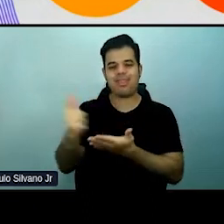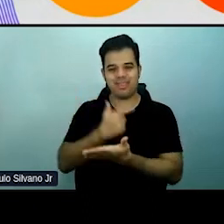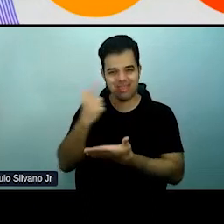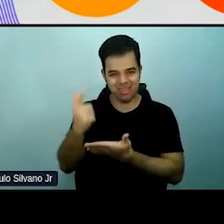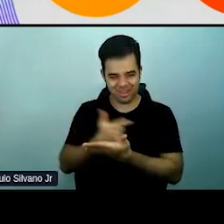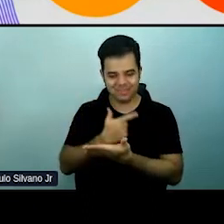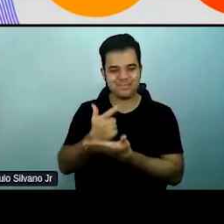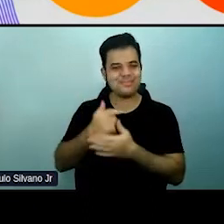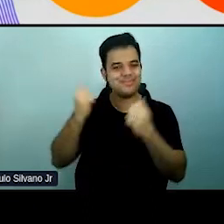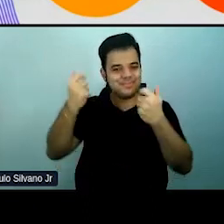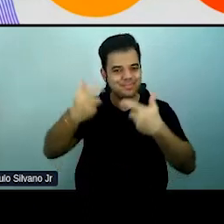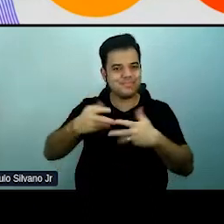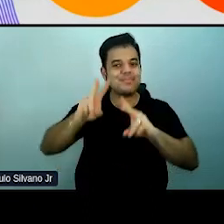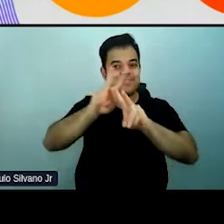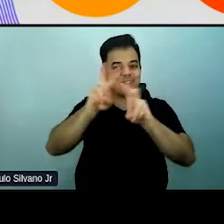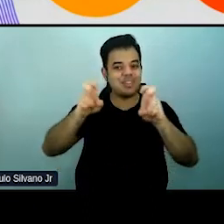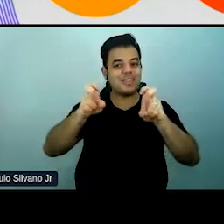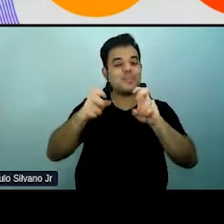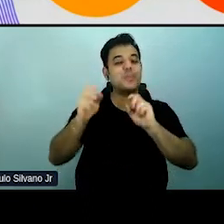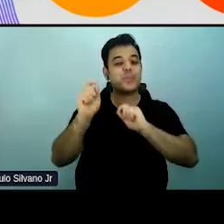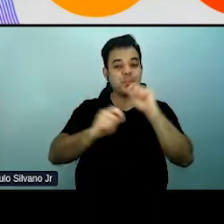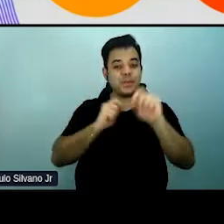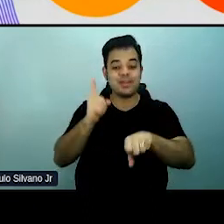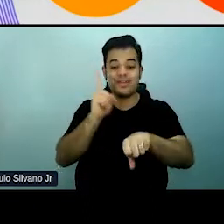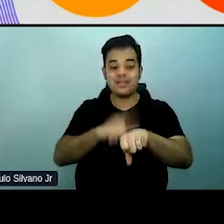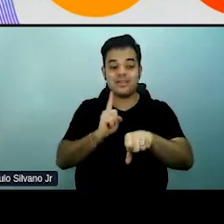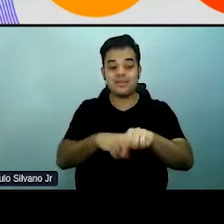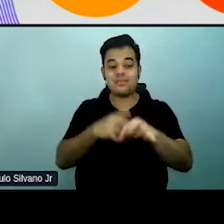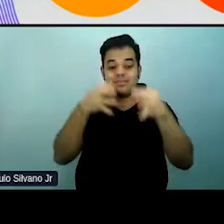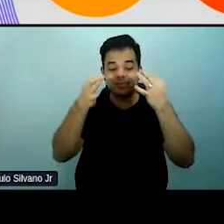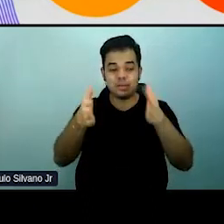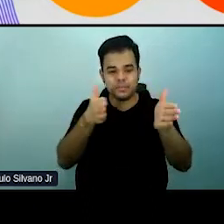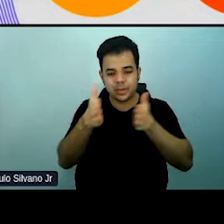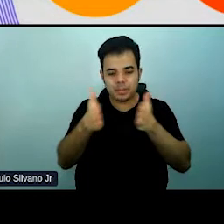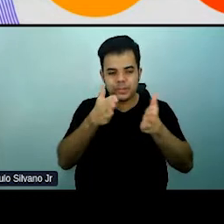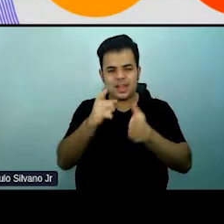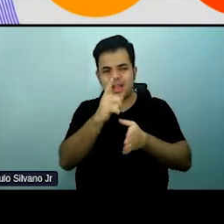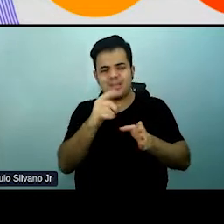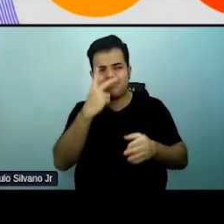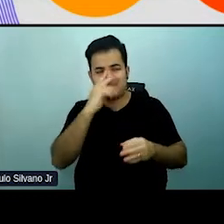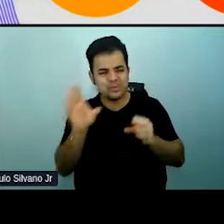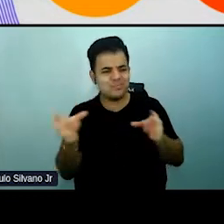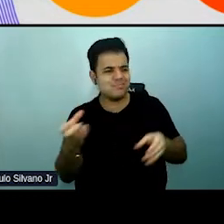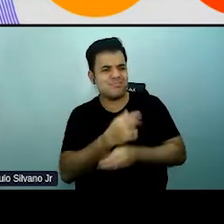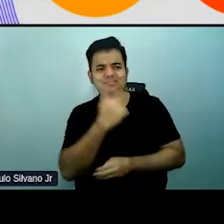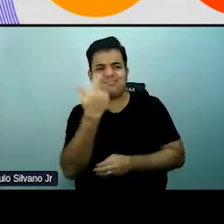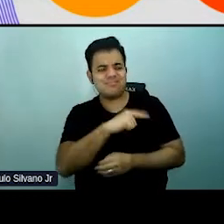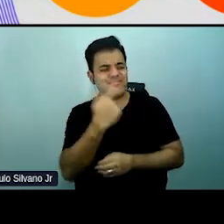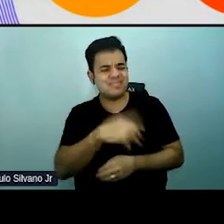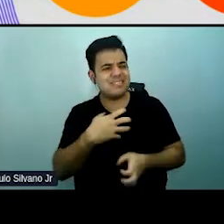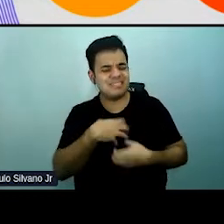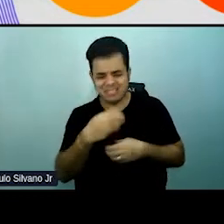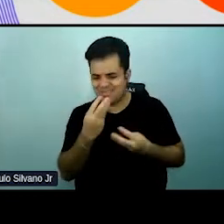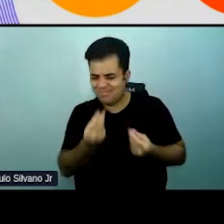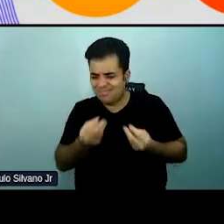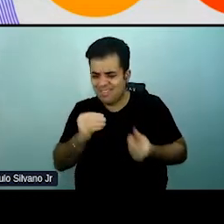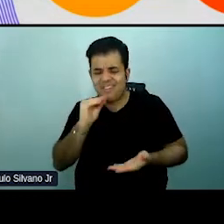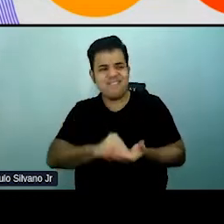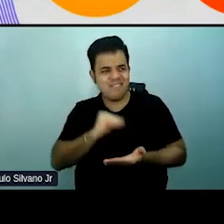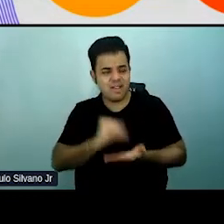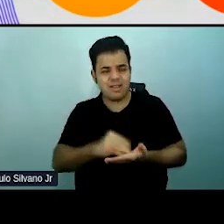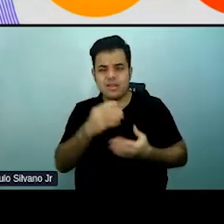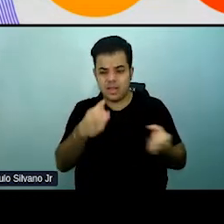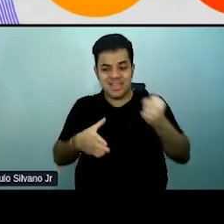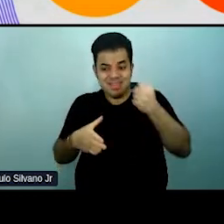Inclusifique, que fala sobre em que momento, né, olhar se a pessoa se sente incompleta, ou seja, se ela sente que há um lugar para ela ali,